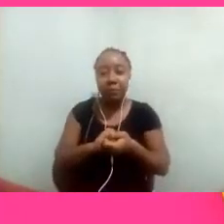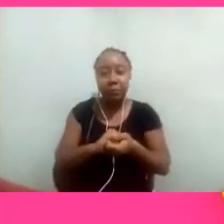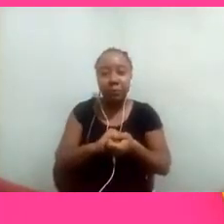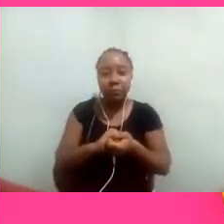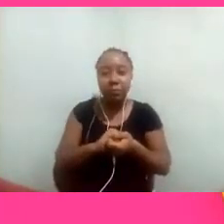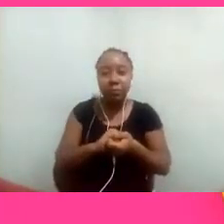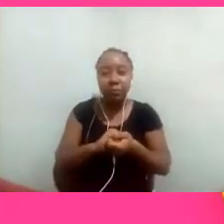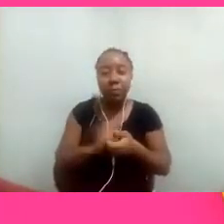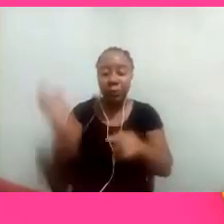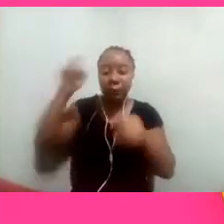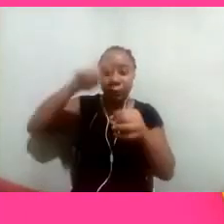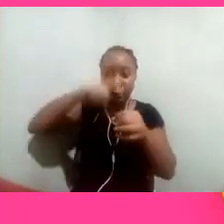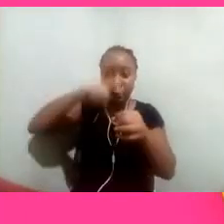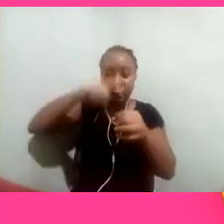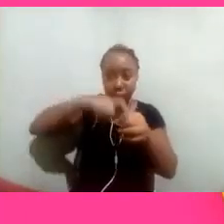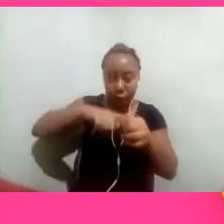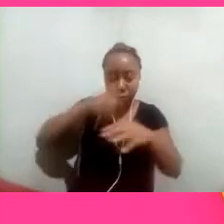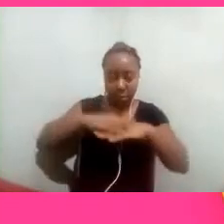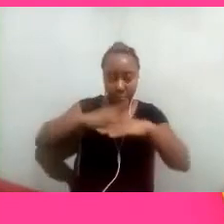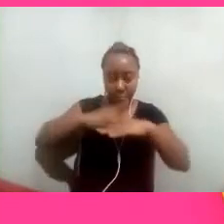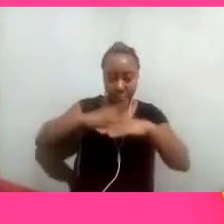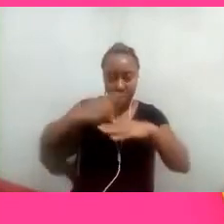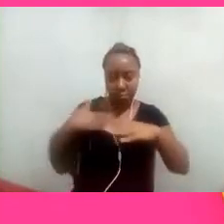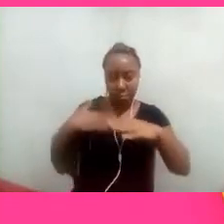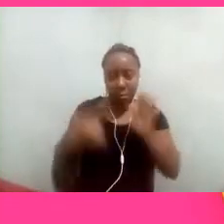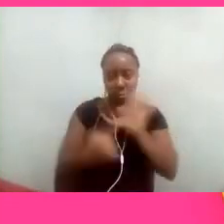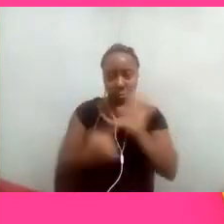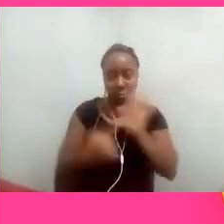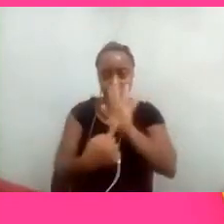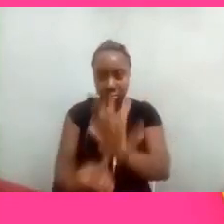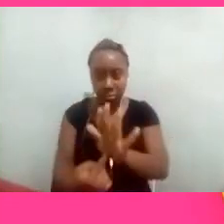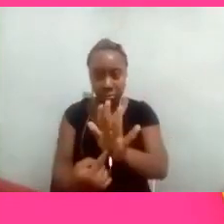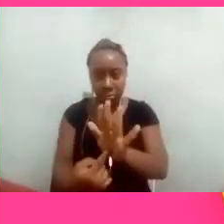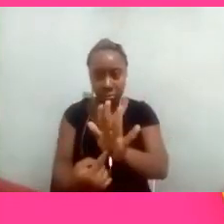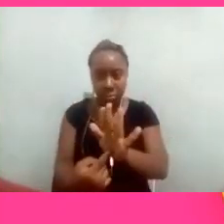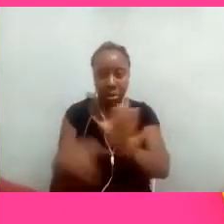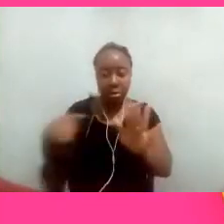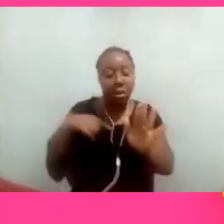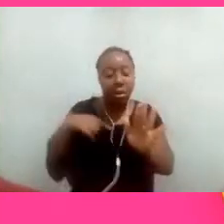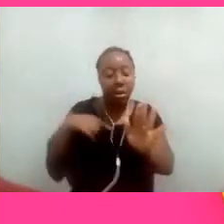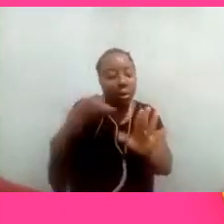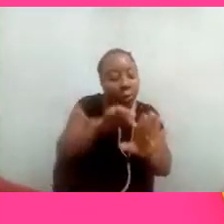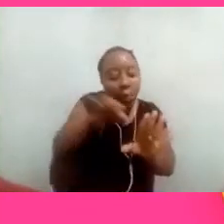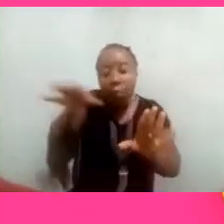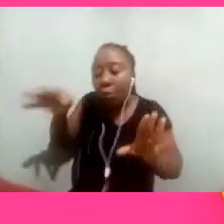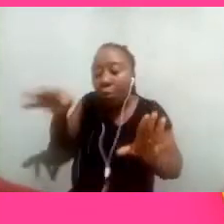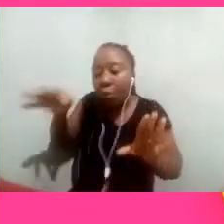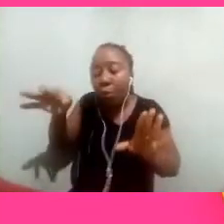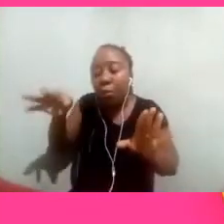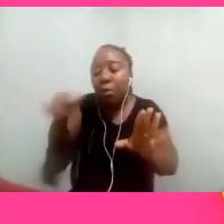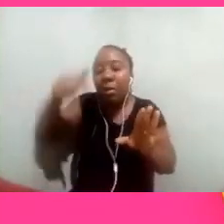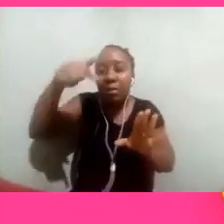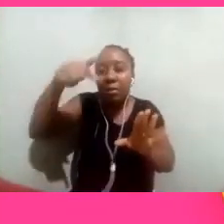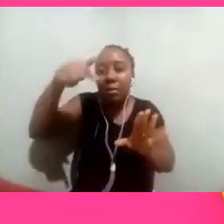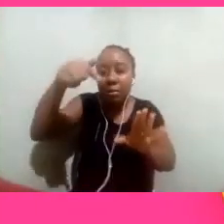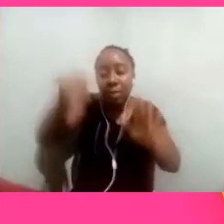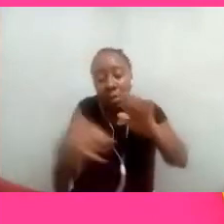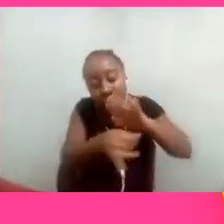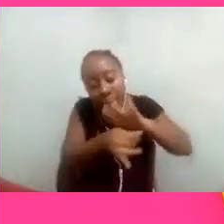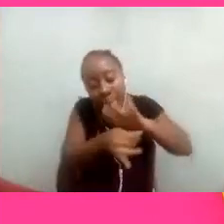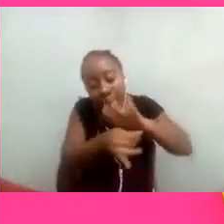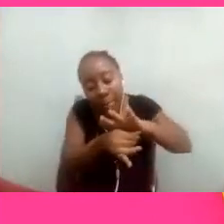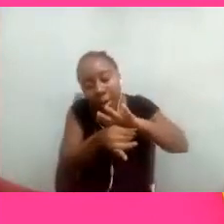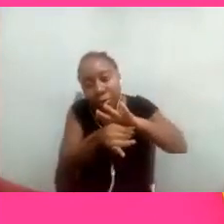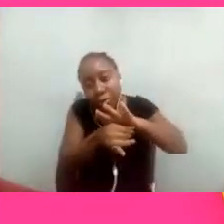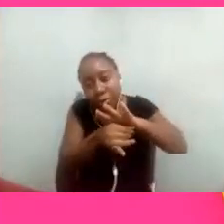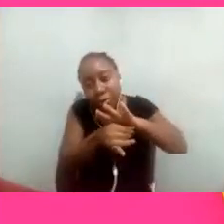Voltando aqui a ver minha mão, então eu tenho aqui a parte da página 7, que é a parte de baixo daquela peça, ó,